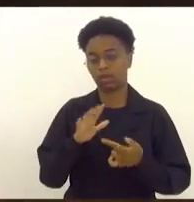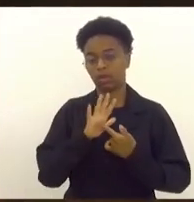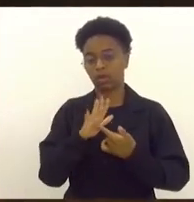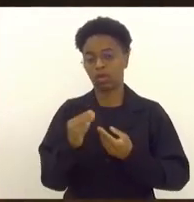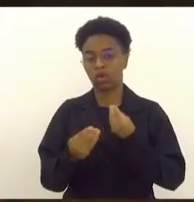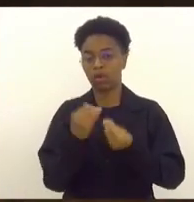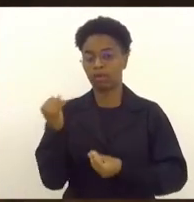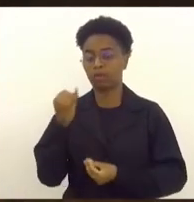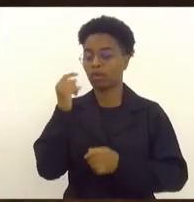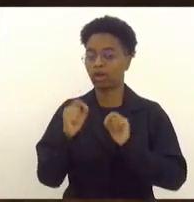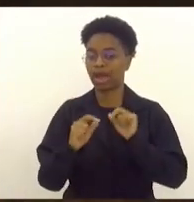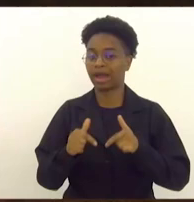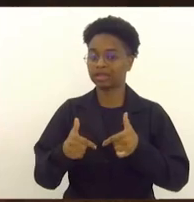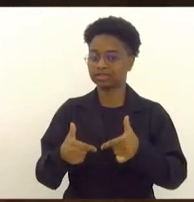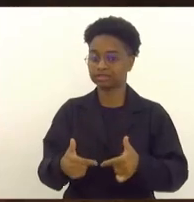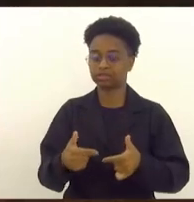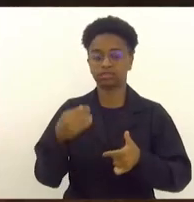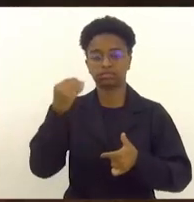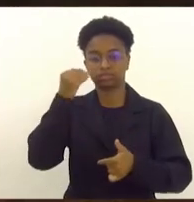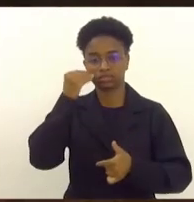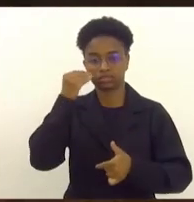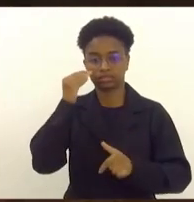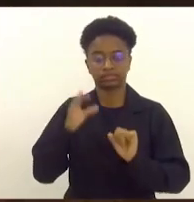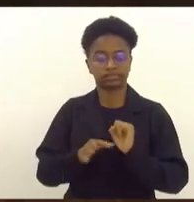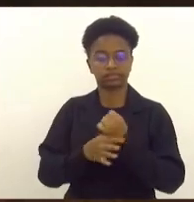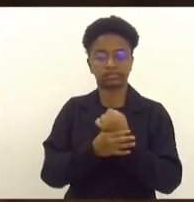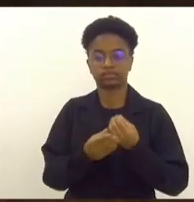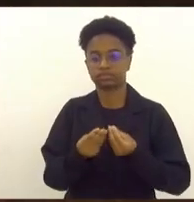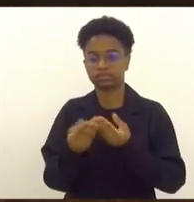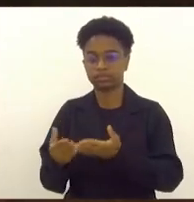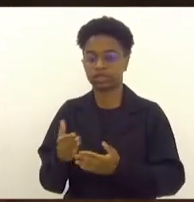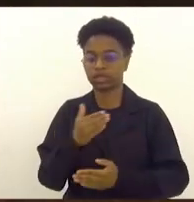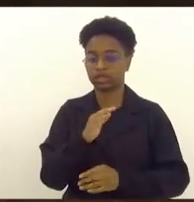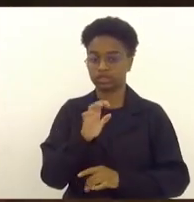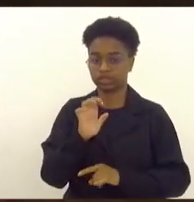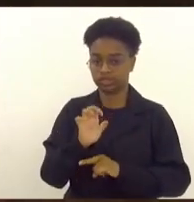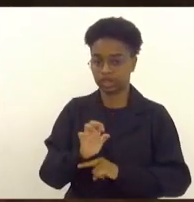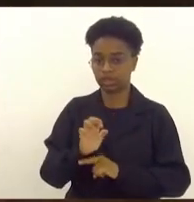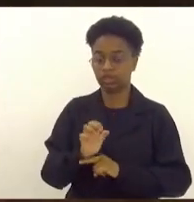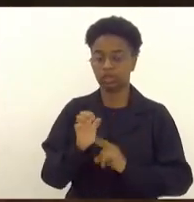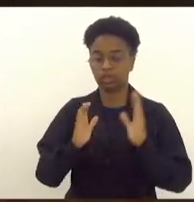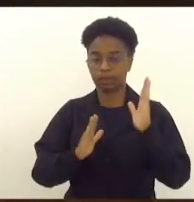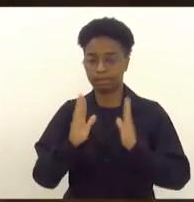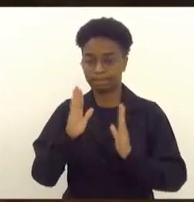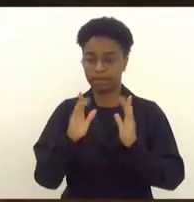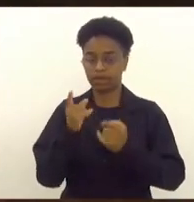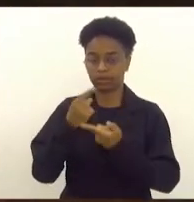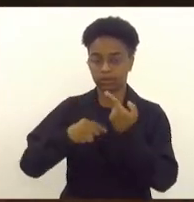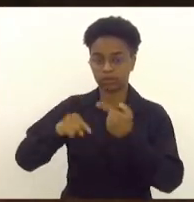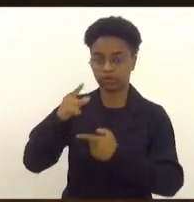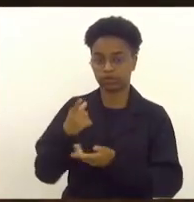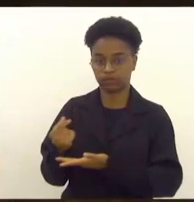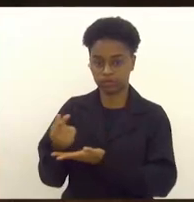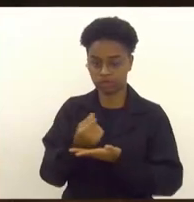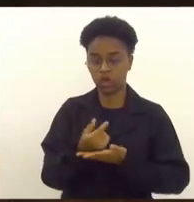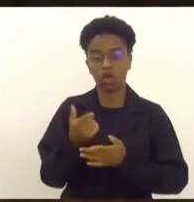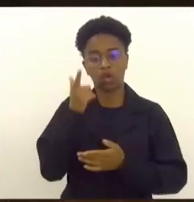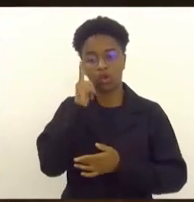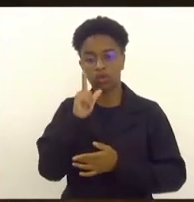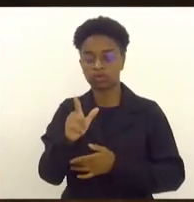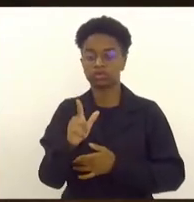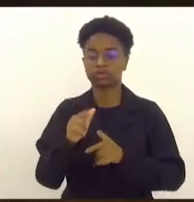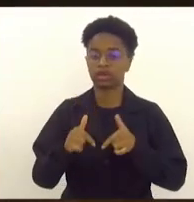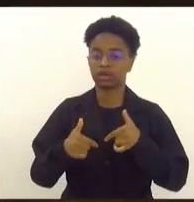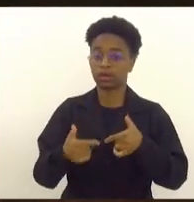é para garantir ao estado que dentro do regime de recuperação fiscal possa cumprir a